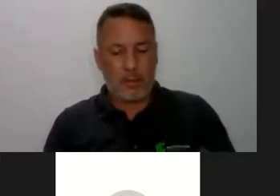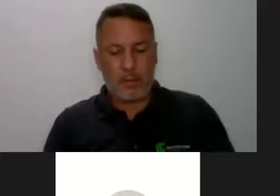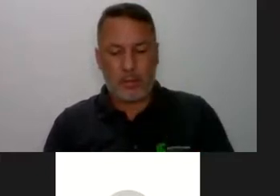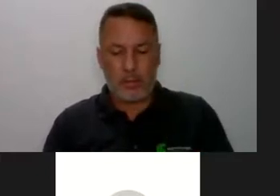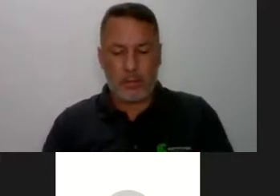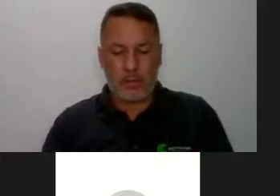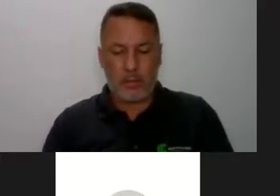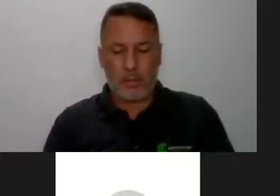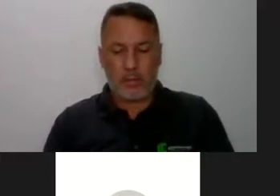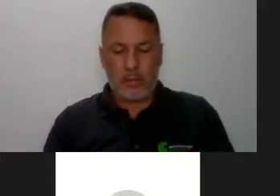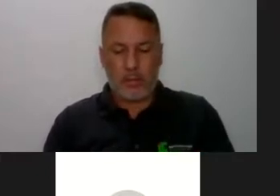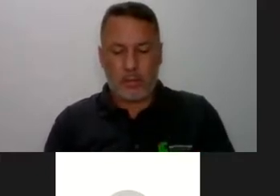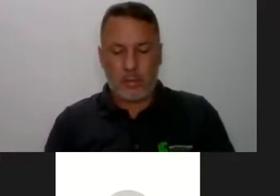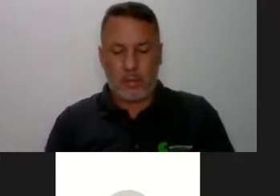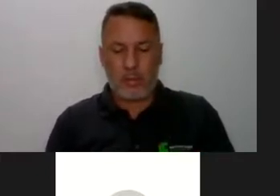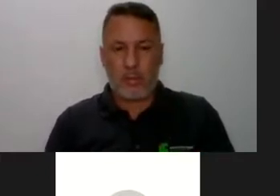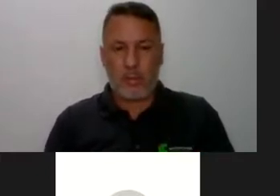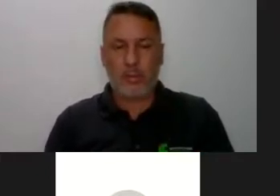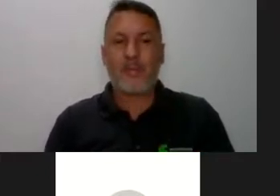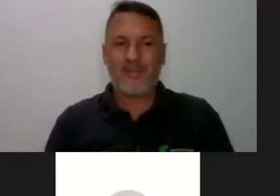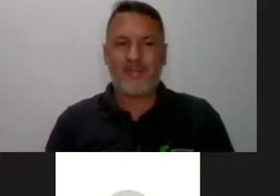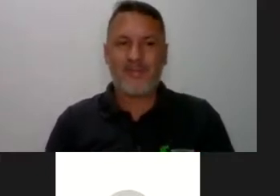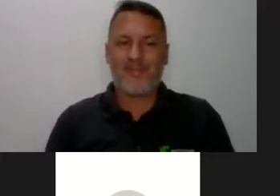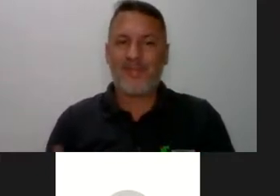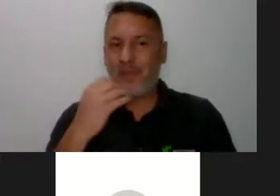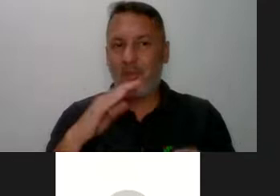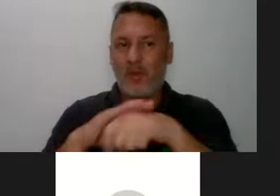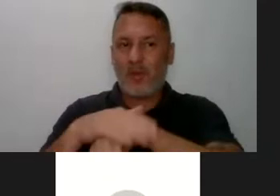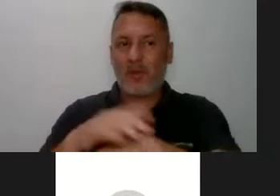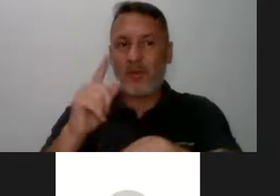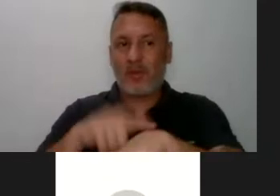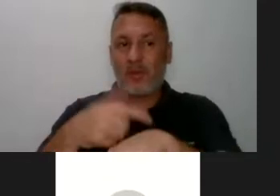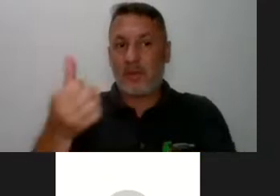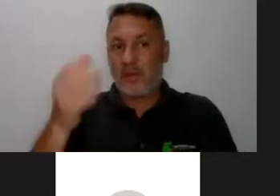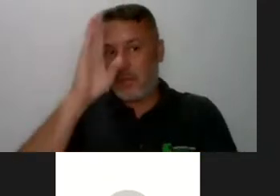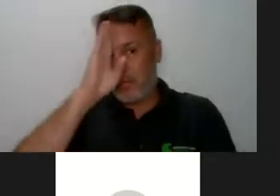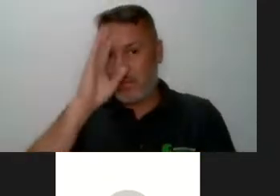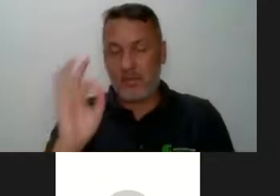Boa noite. Estamos aí às 18 horas em ponto. Vocês me ouvem bem?